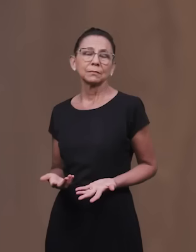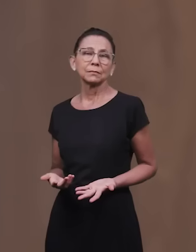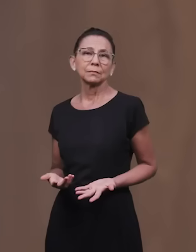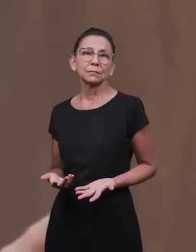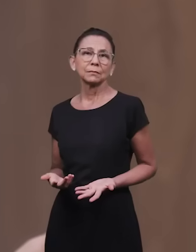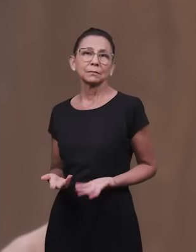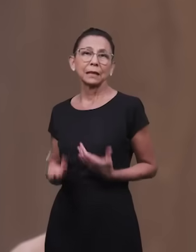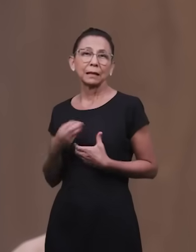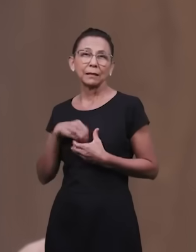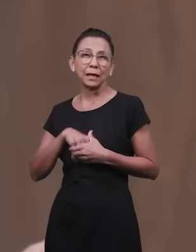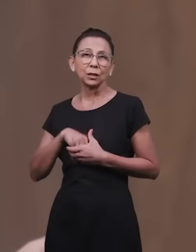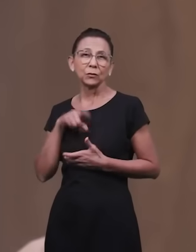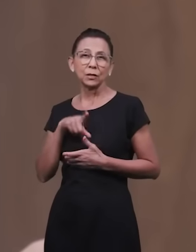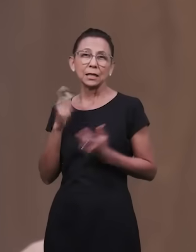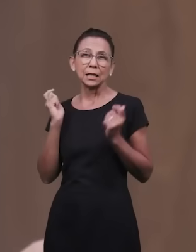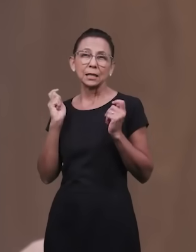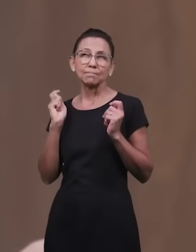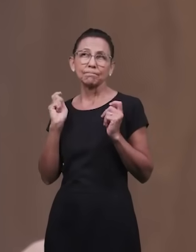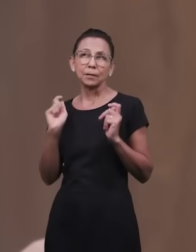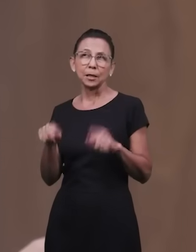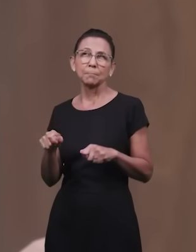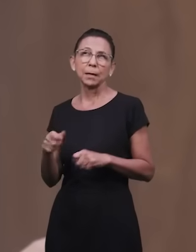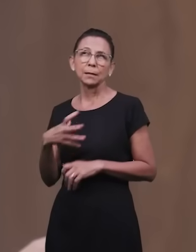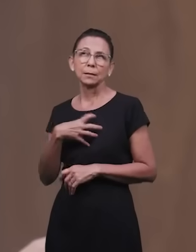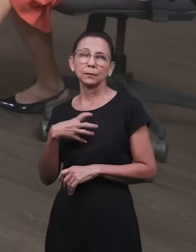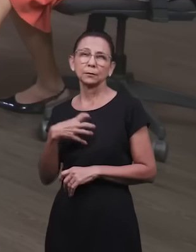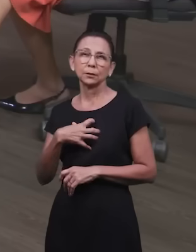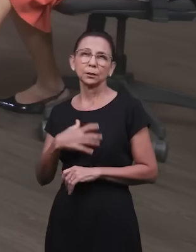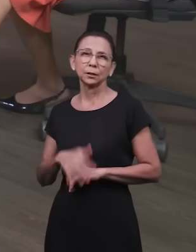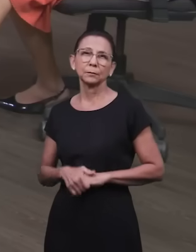você realmente seja capaz.